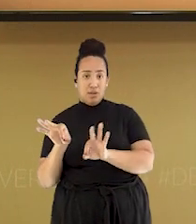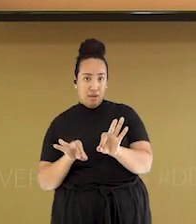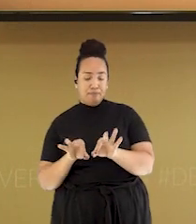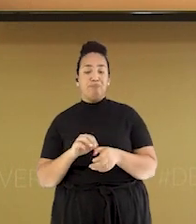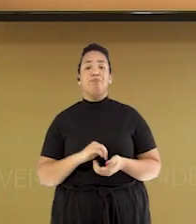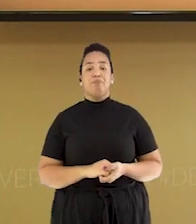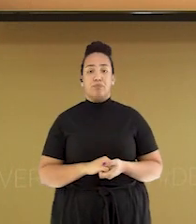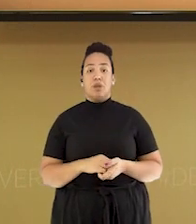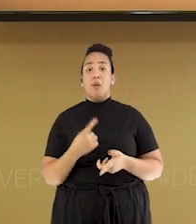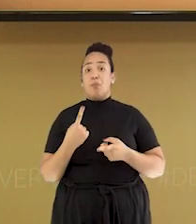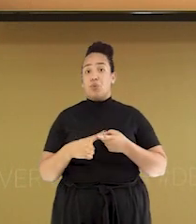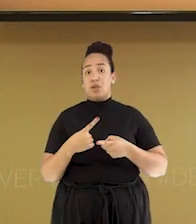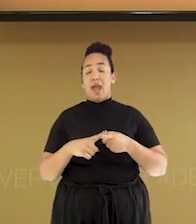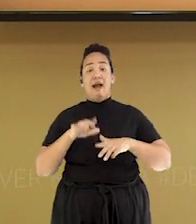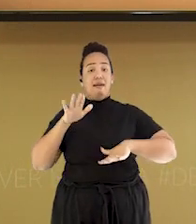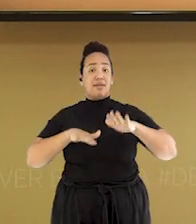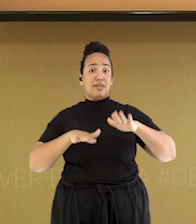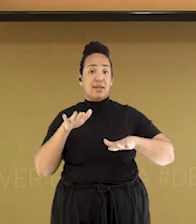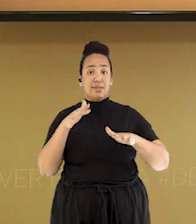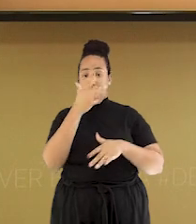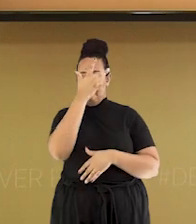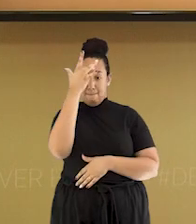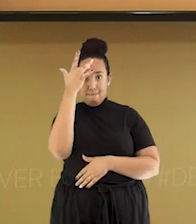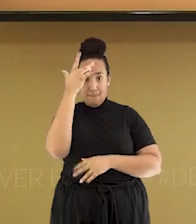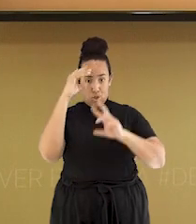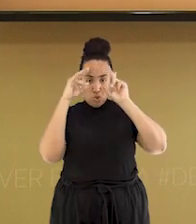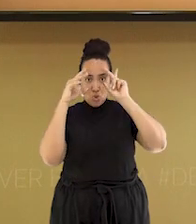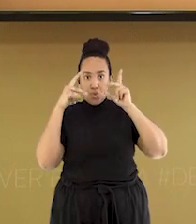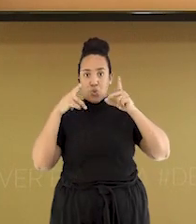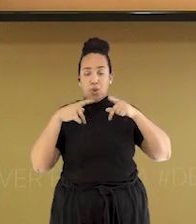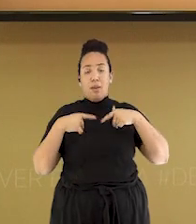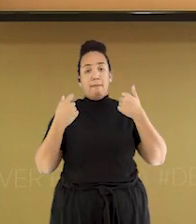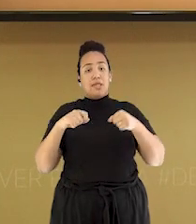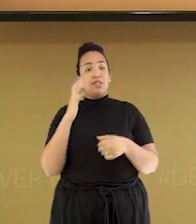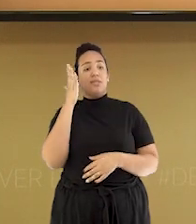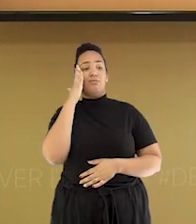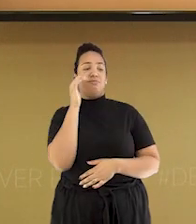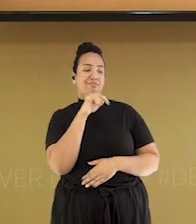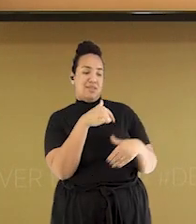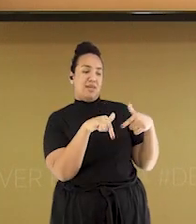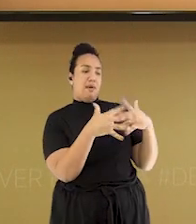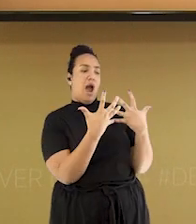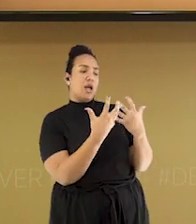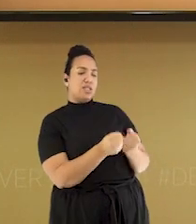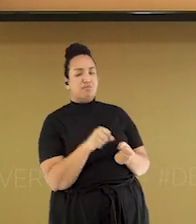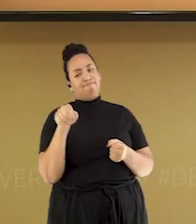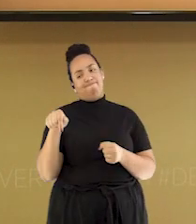vezes, elas que precisam decidir quais trabalhos vão aceitar ou não.